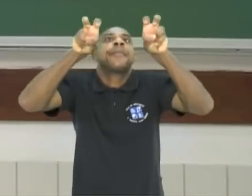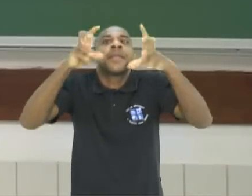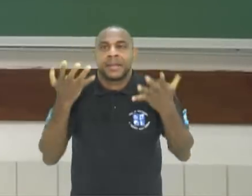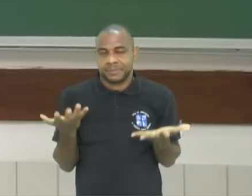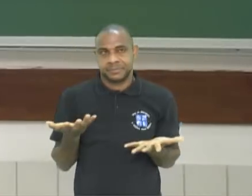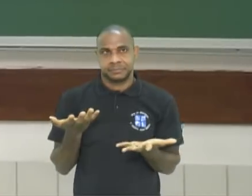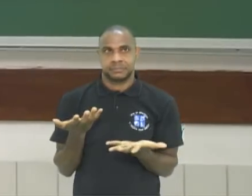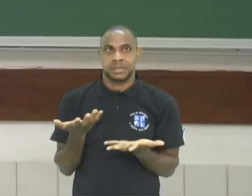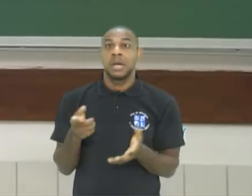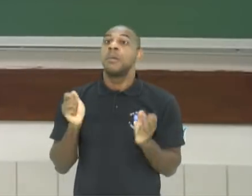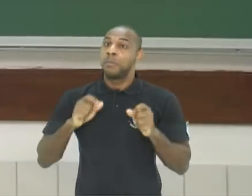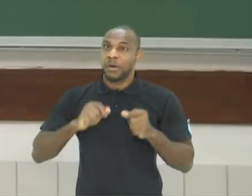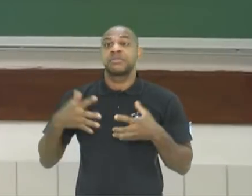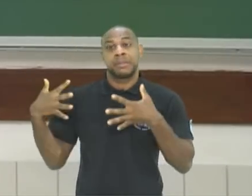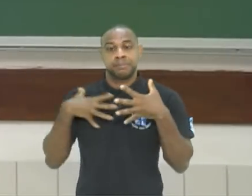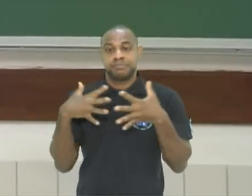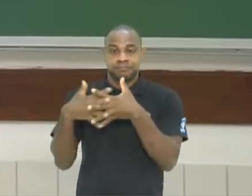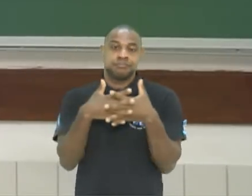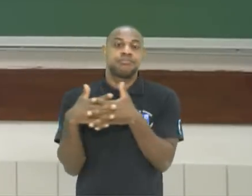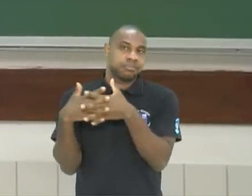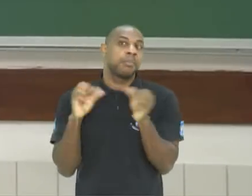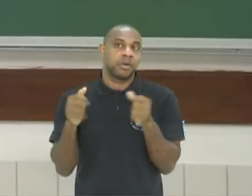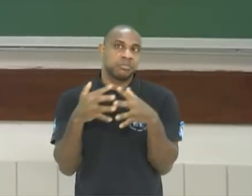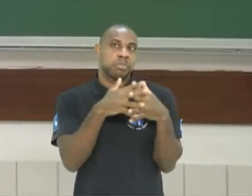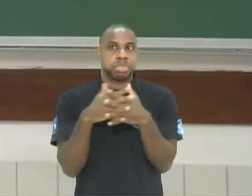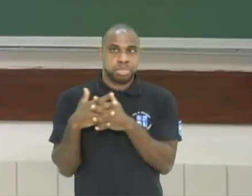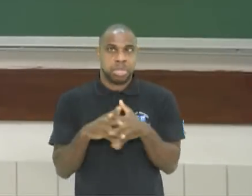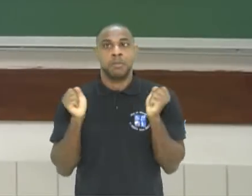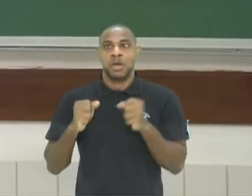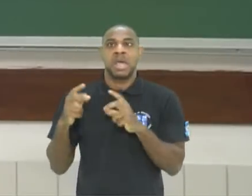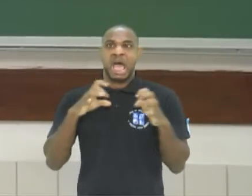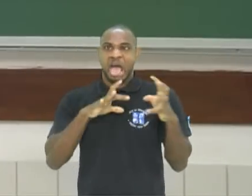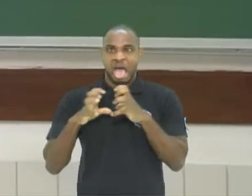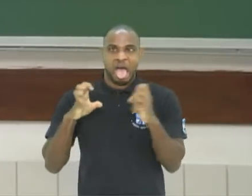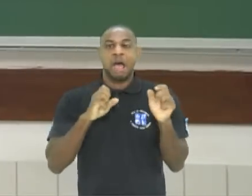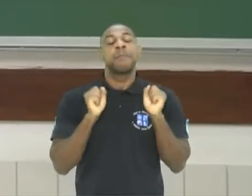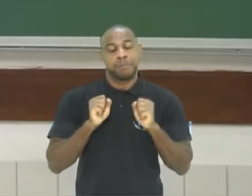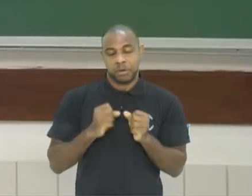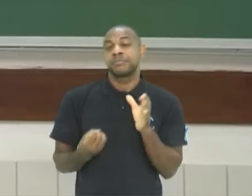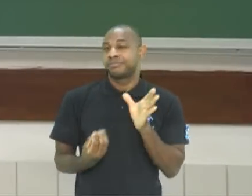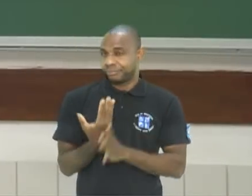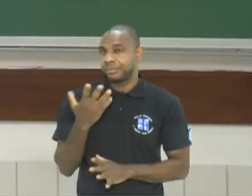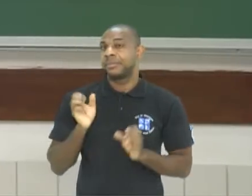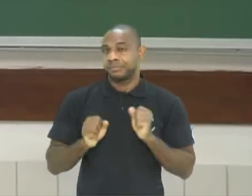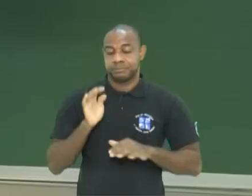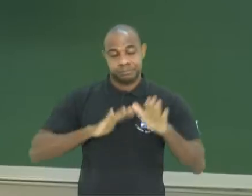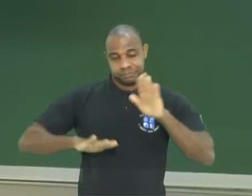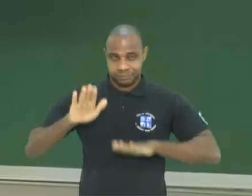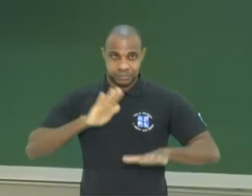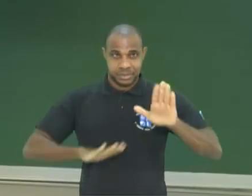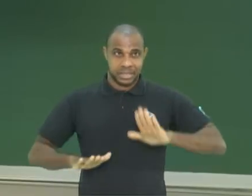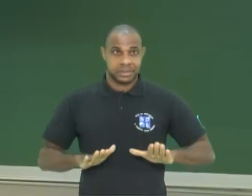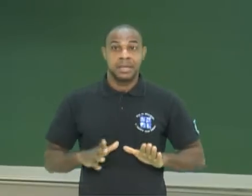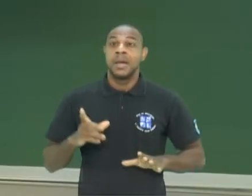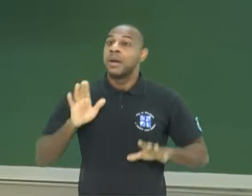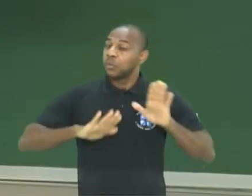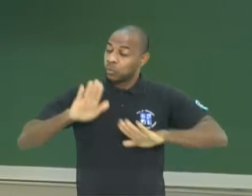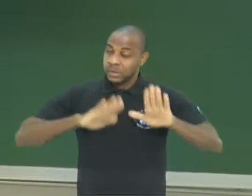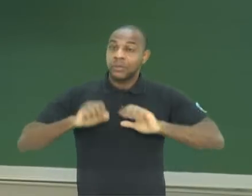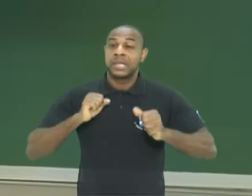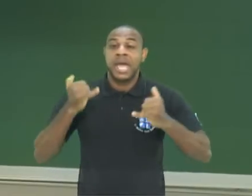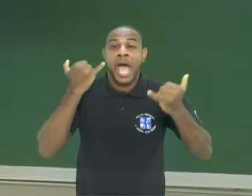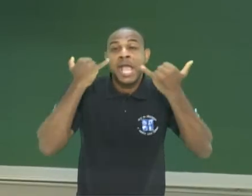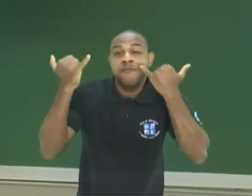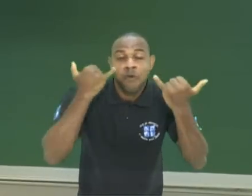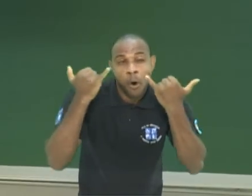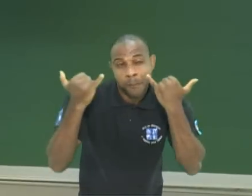causa confusão, certo? A desinformação. A gente tem que prezar pelo quê? Pela informação e